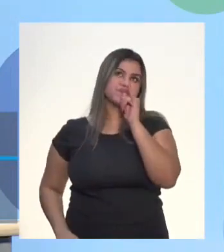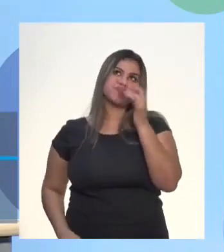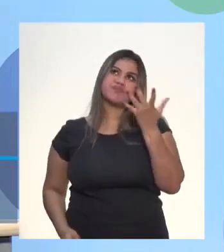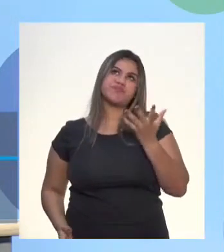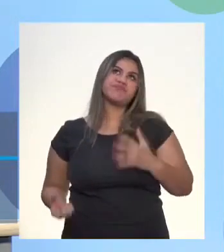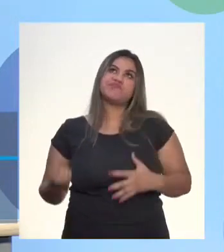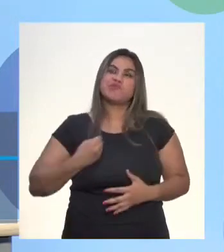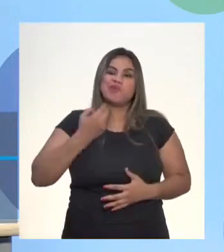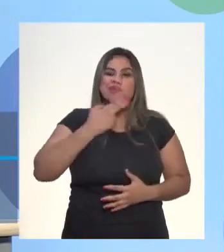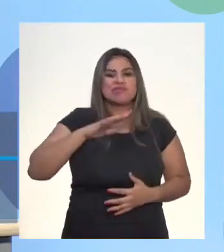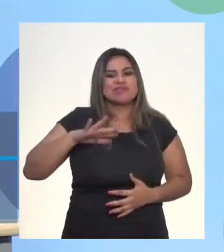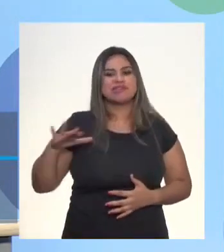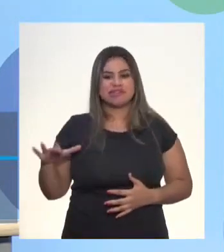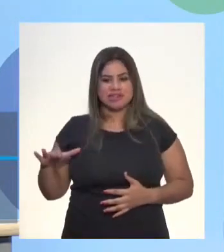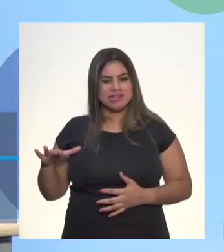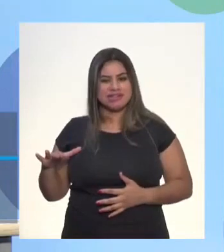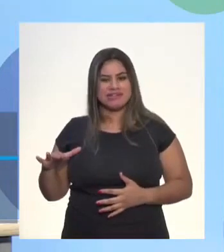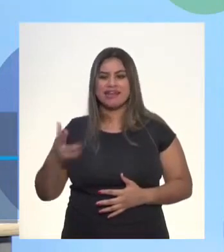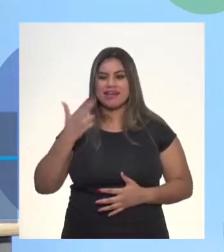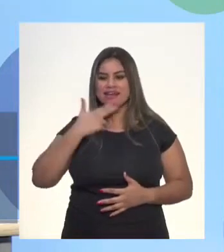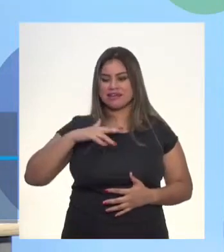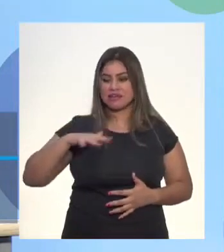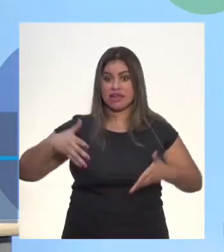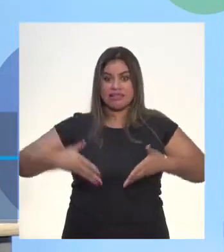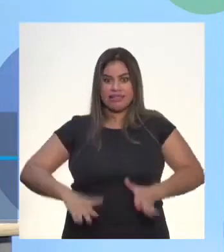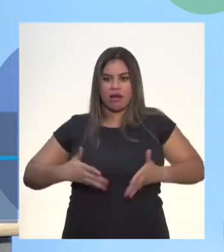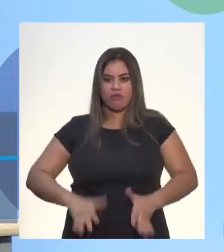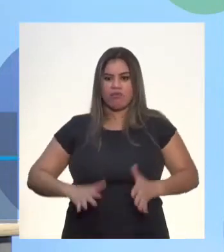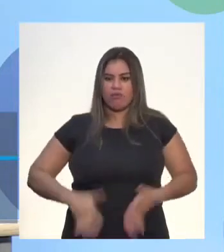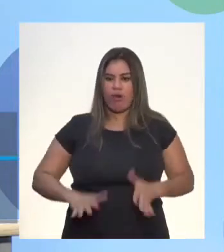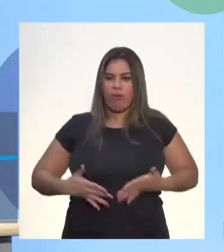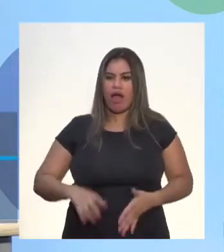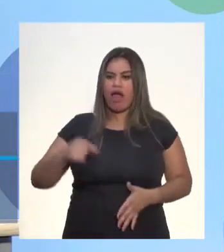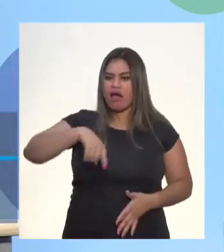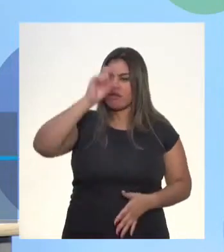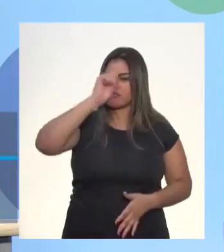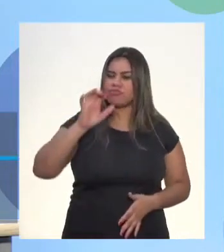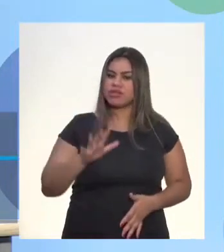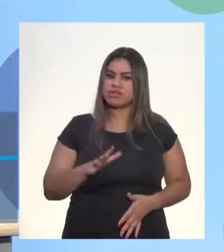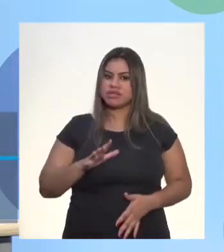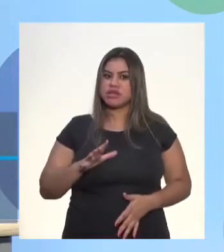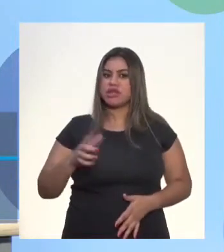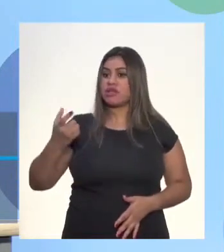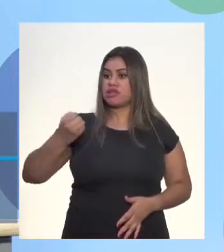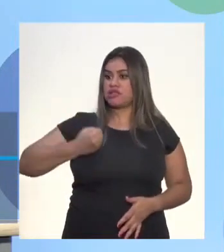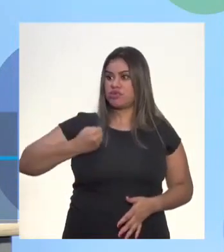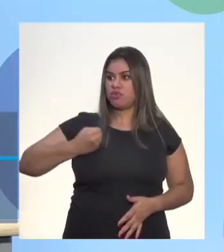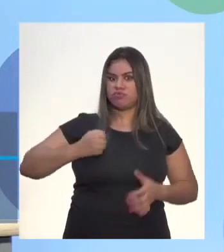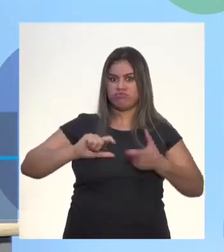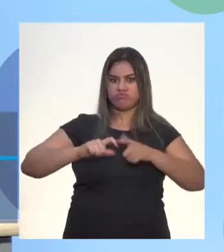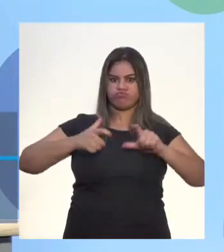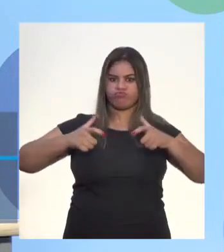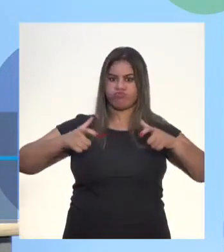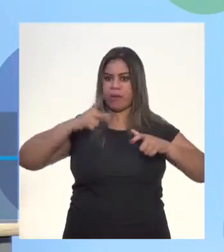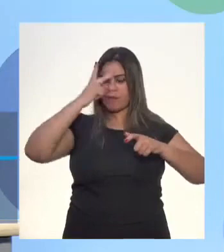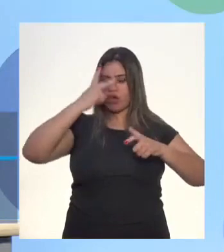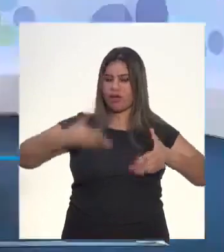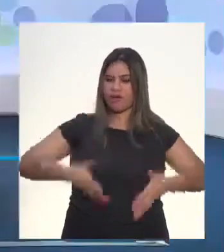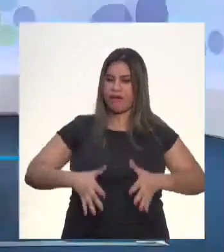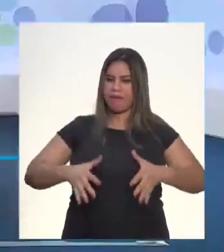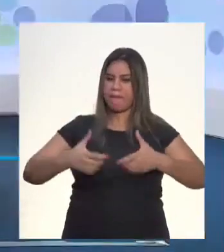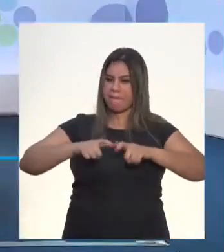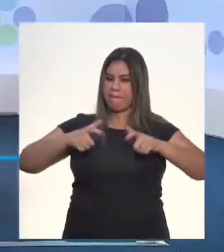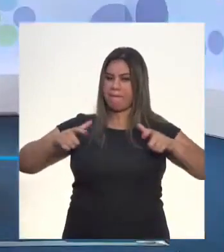número de crianças, né, de crianças que estão nascendo no Brasil. Se nós temos um número gigante, nós precisamos pensar